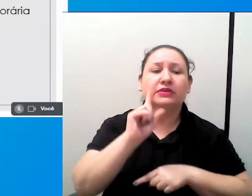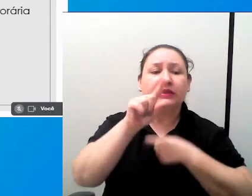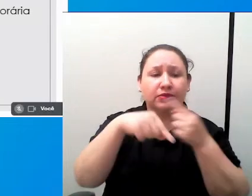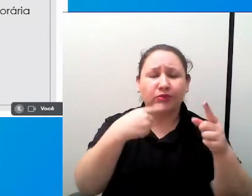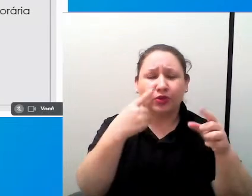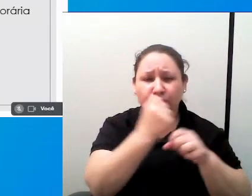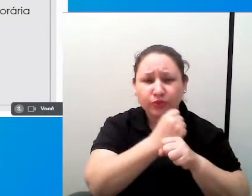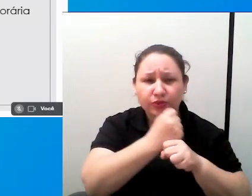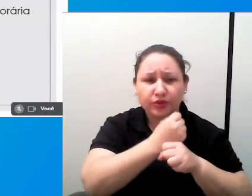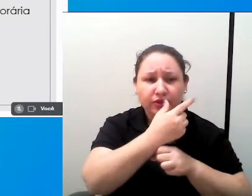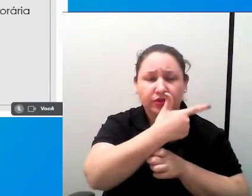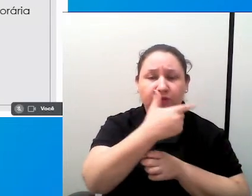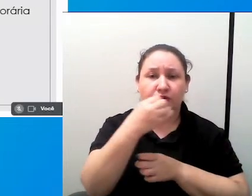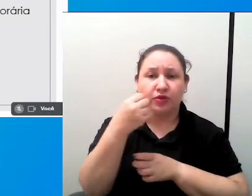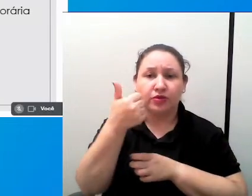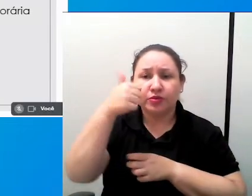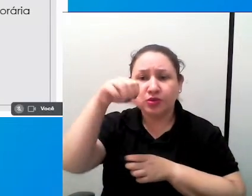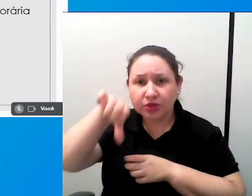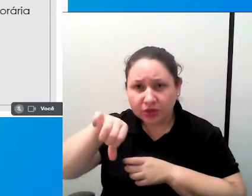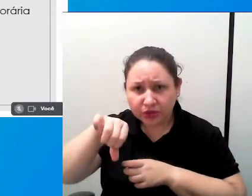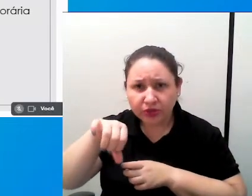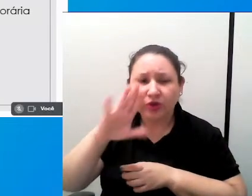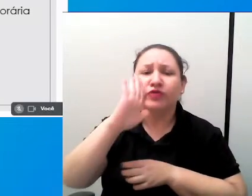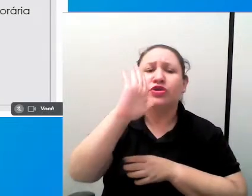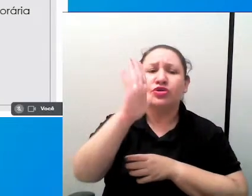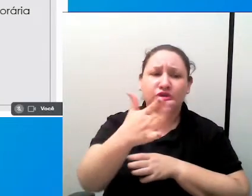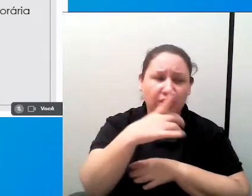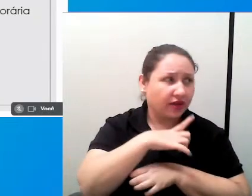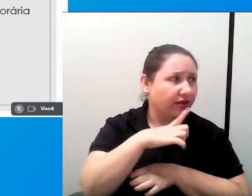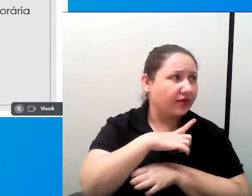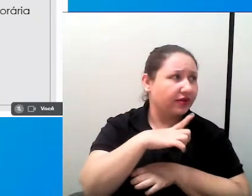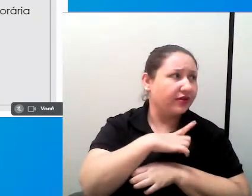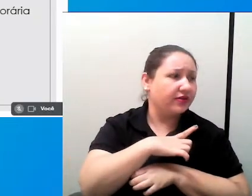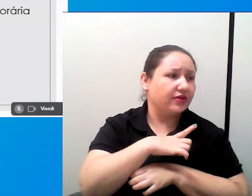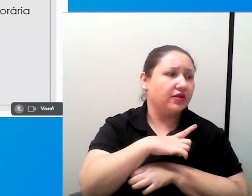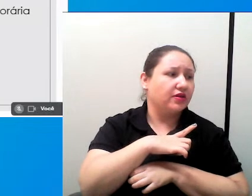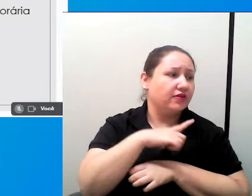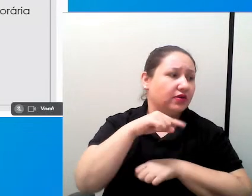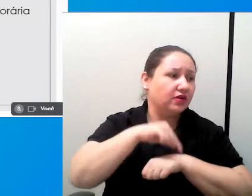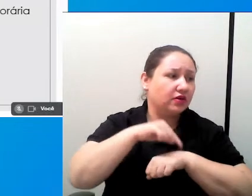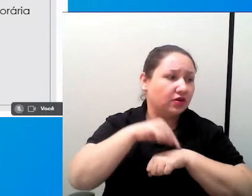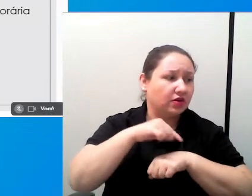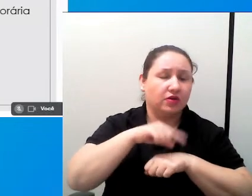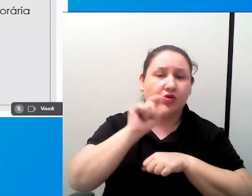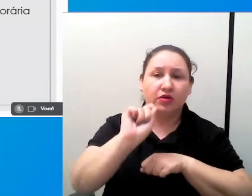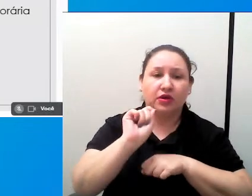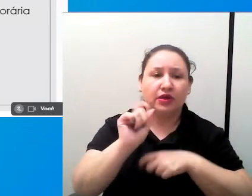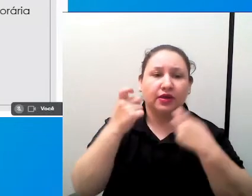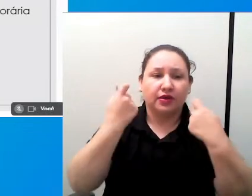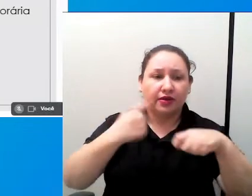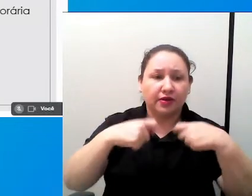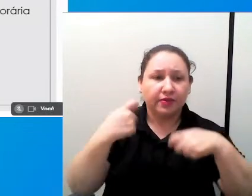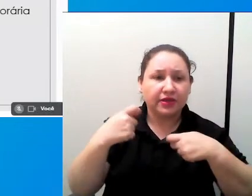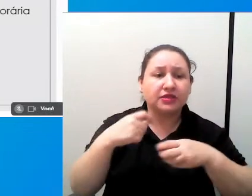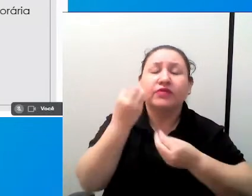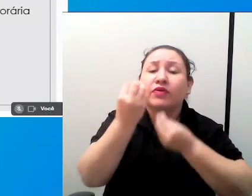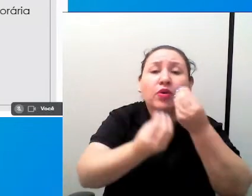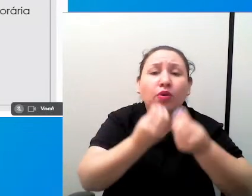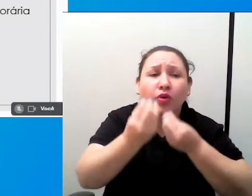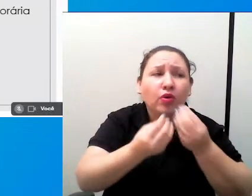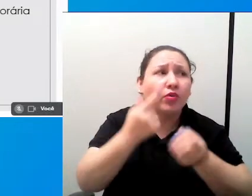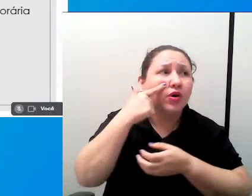já houve, então, essa preocupação de adequar, né, a essa necessidade. Então, já foi colocada